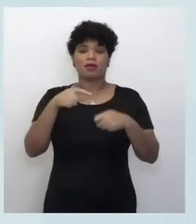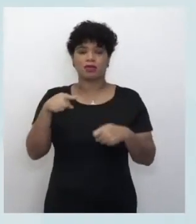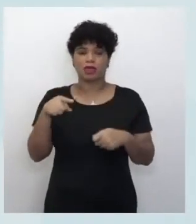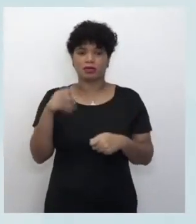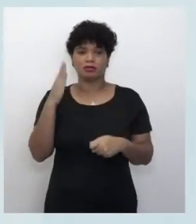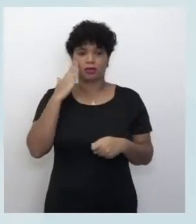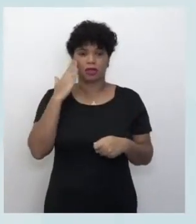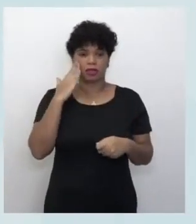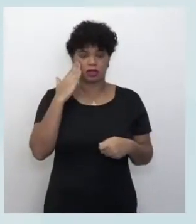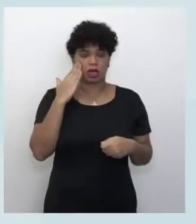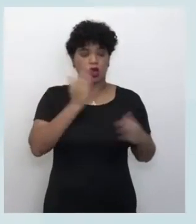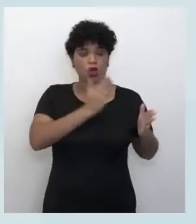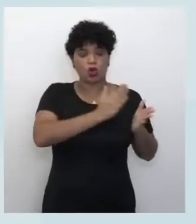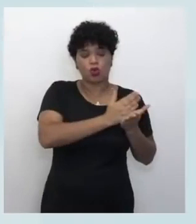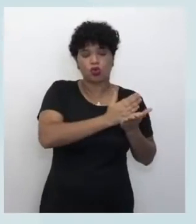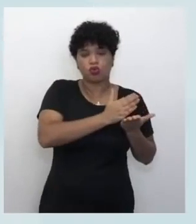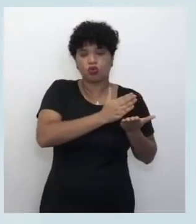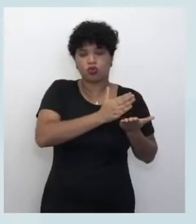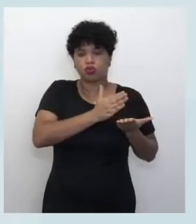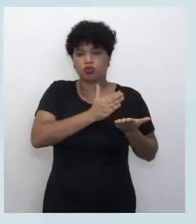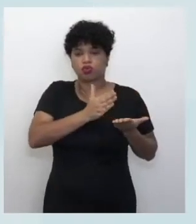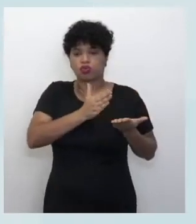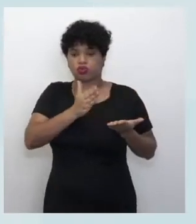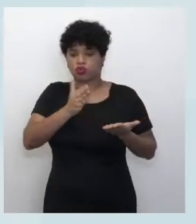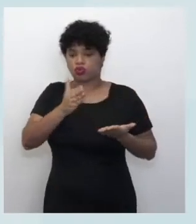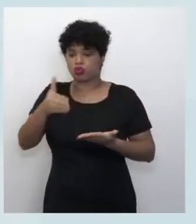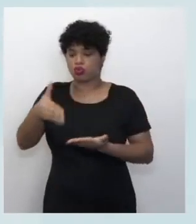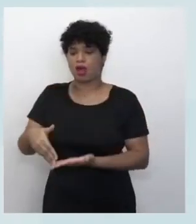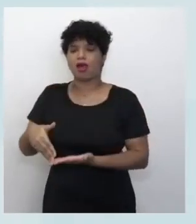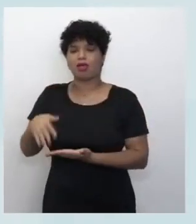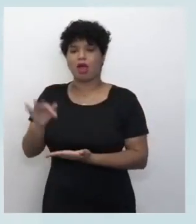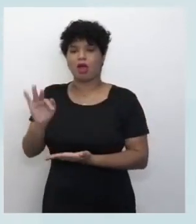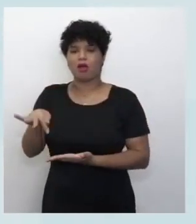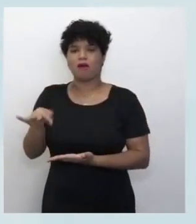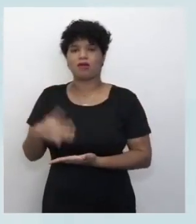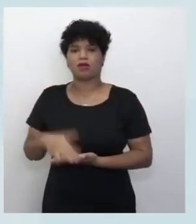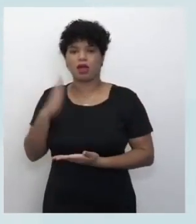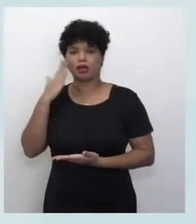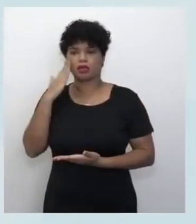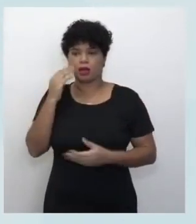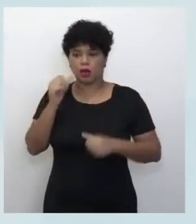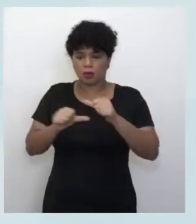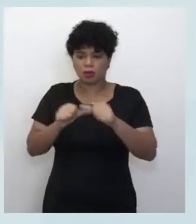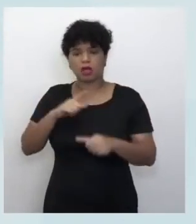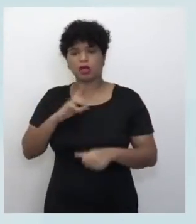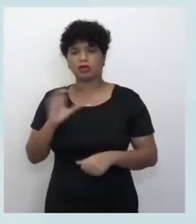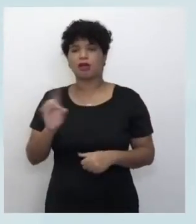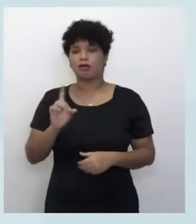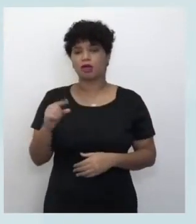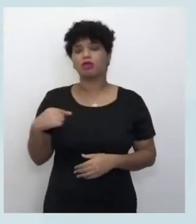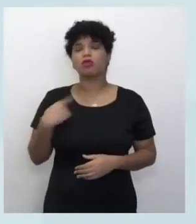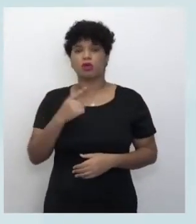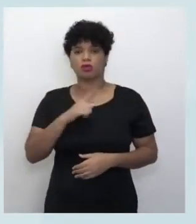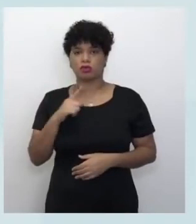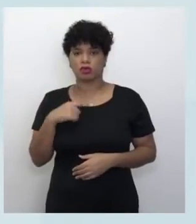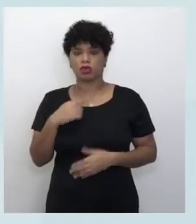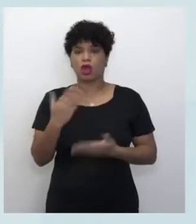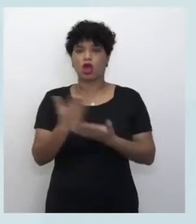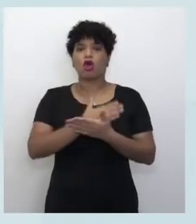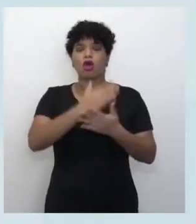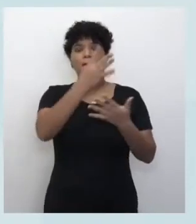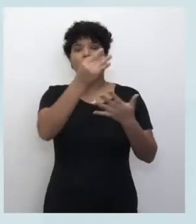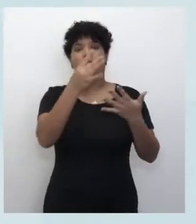o processo inicial e o processo final, certo? Então aí nós temos, né, os